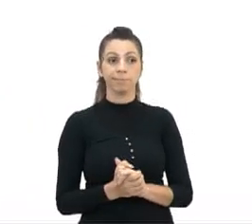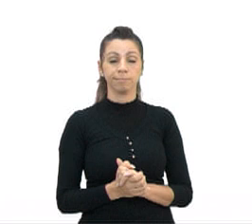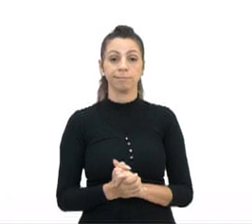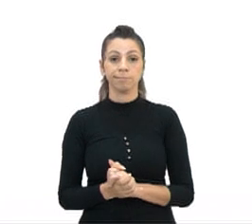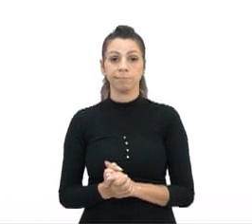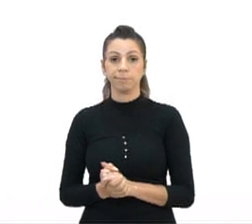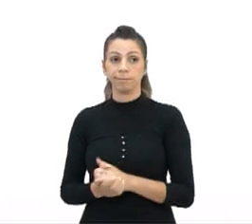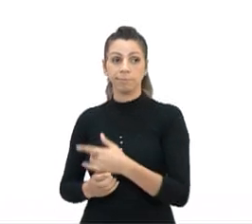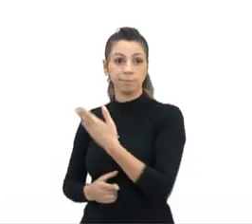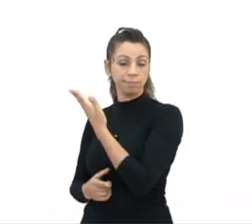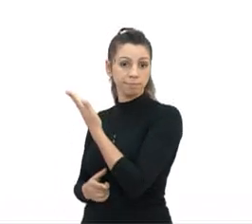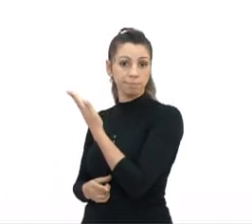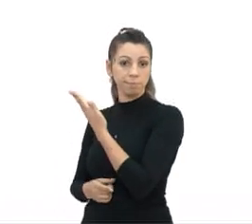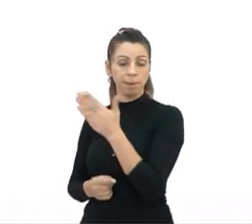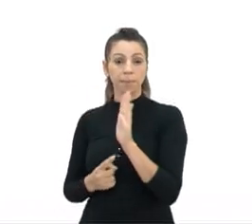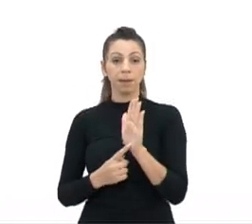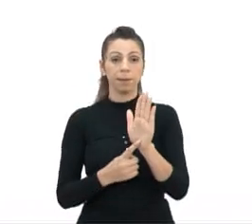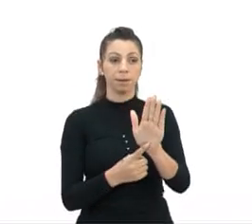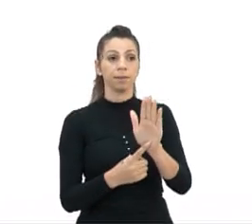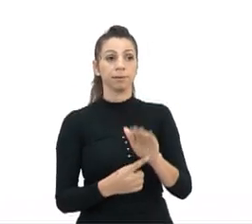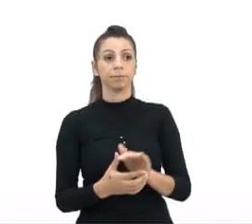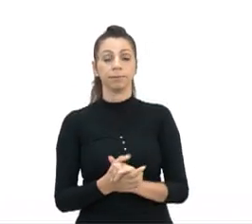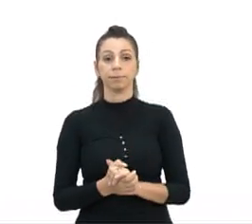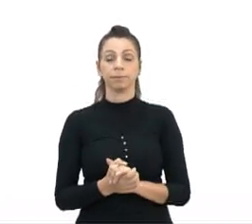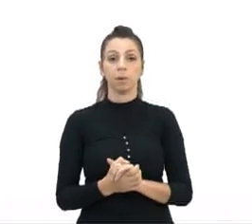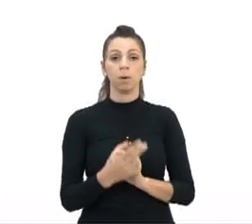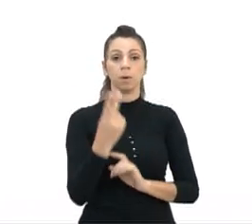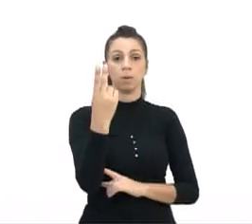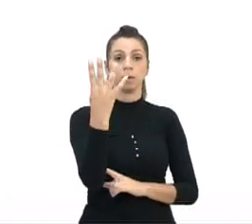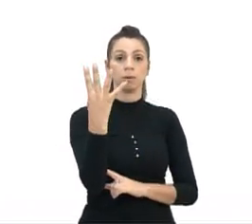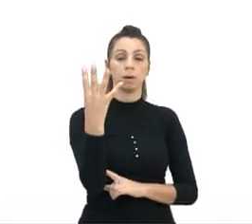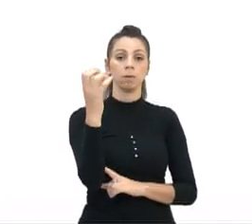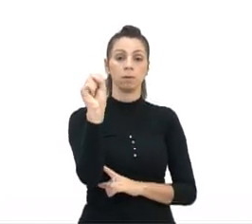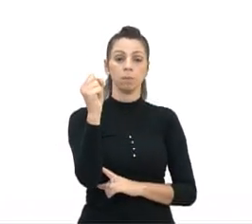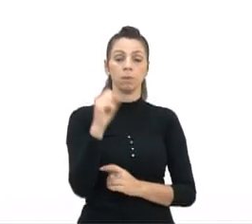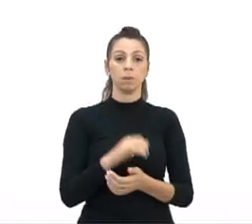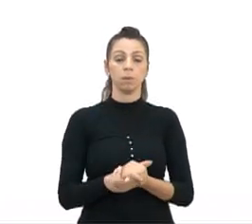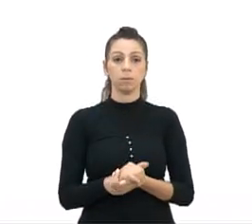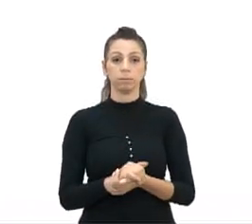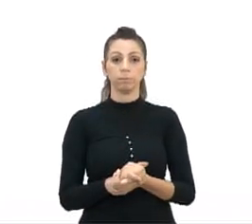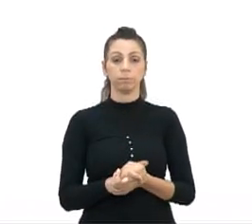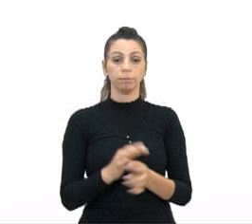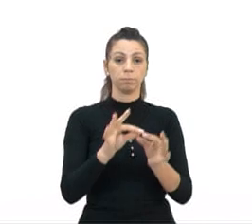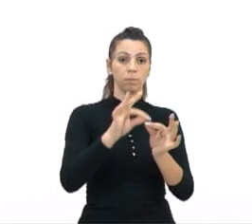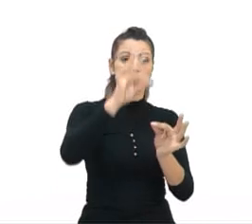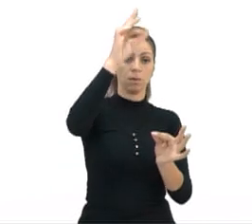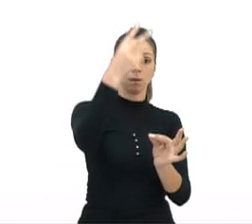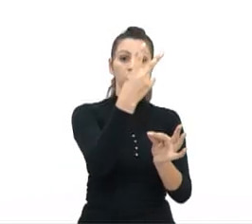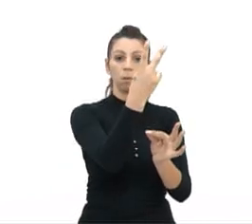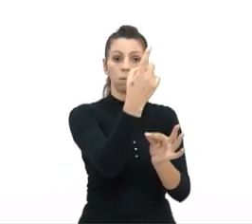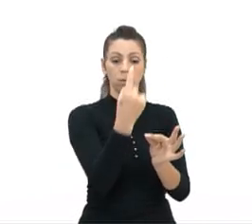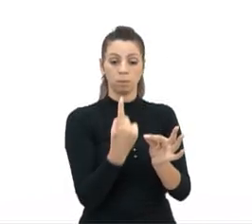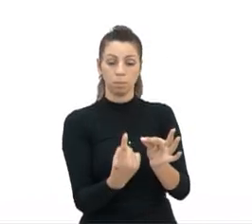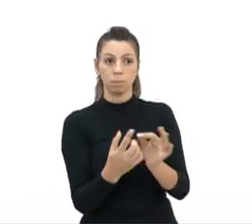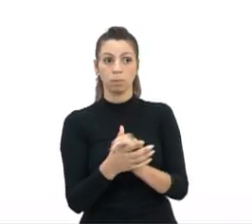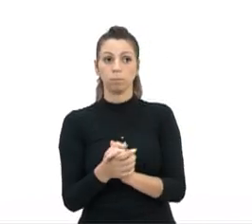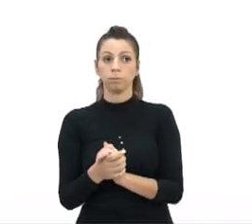E aqui os retângulozinhos para representar o 2, o 4 e o 8. Um retângulo 2 por 1 para representar o 2.